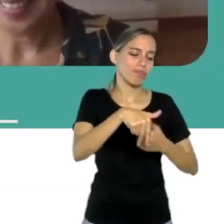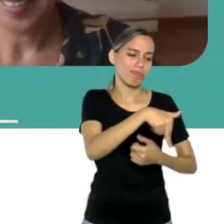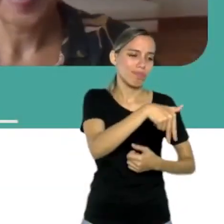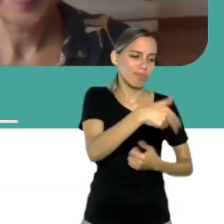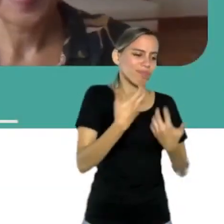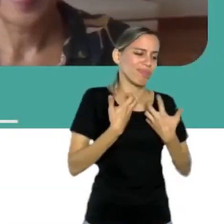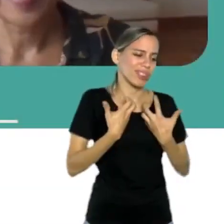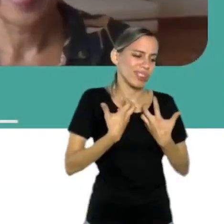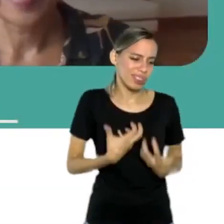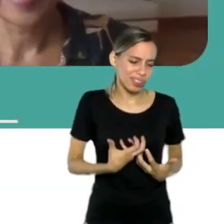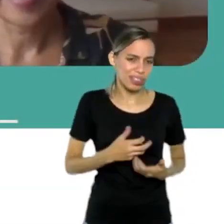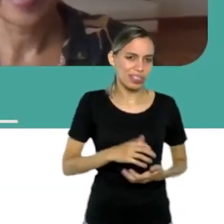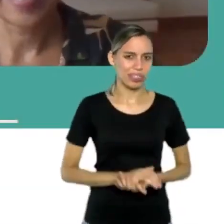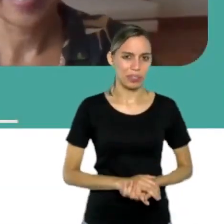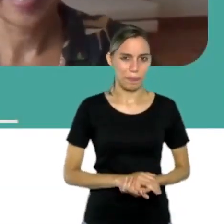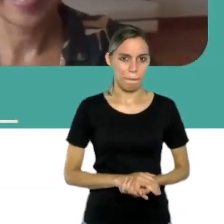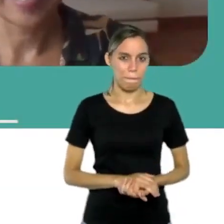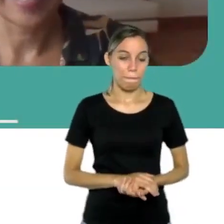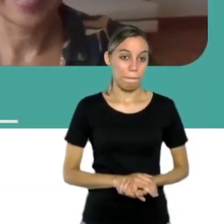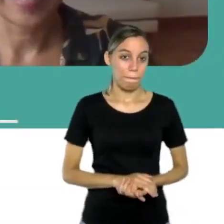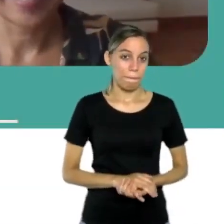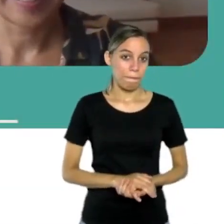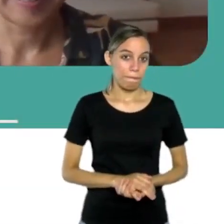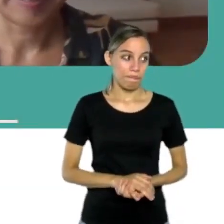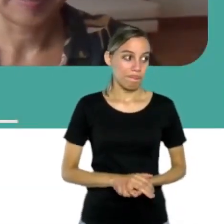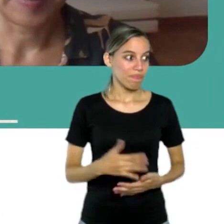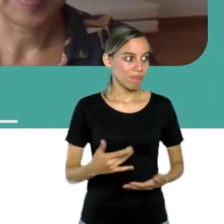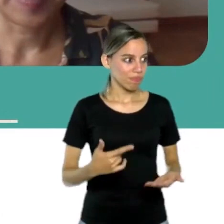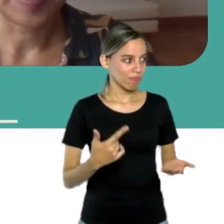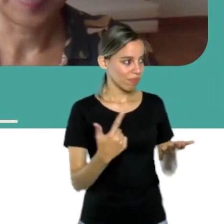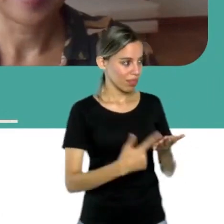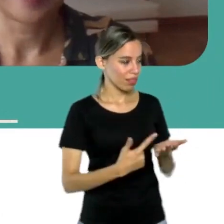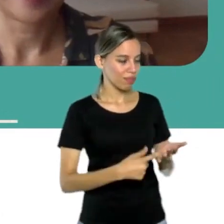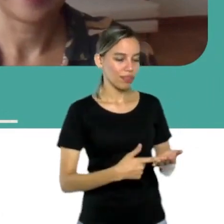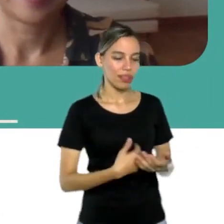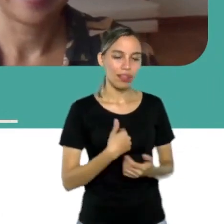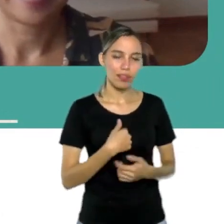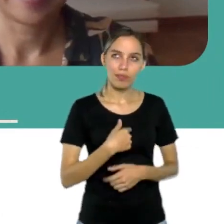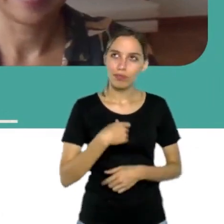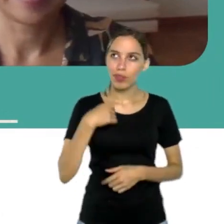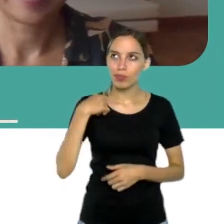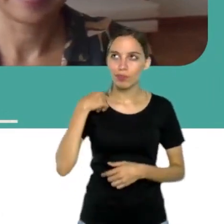Eu estou doida para pegar esse livro impresso, Elisa.